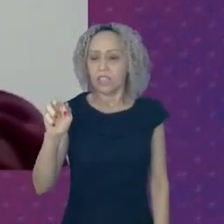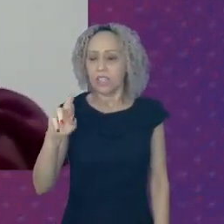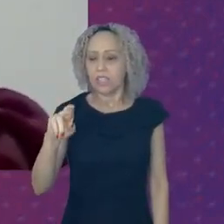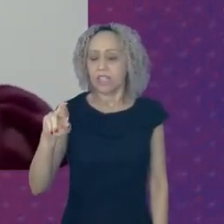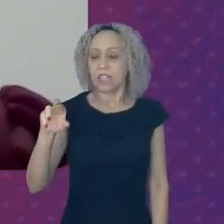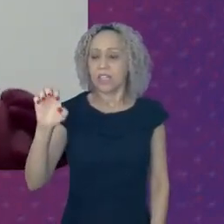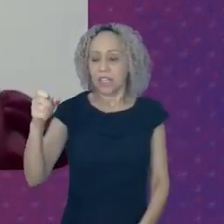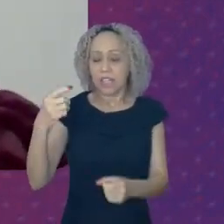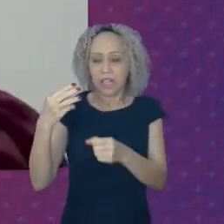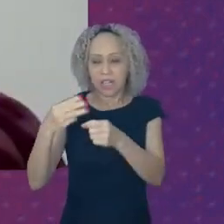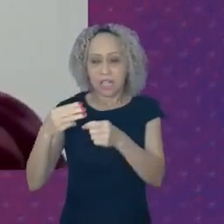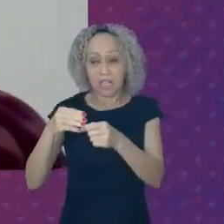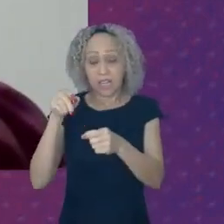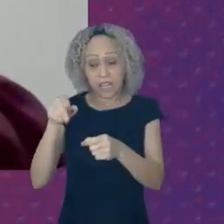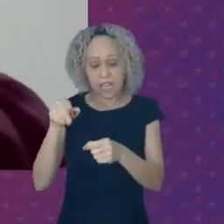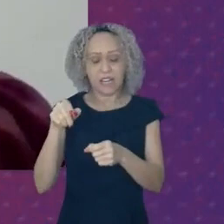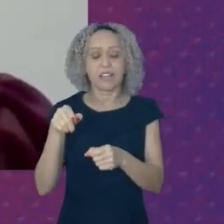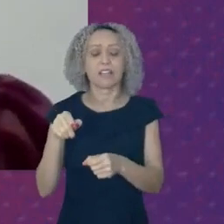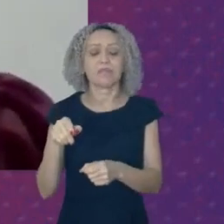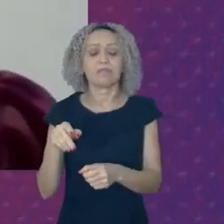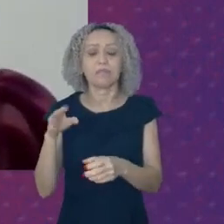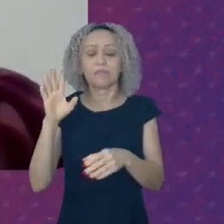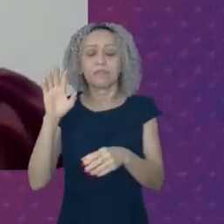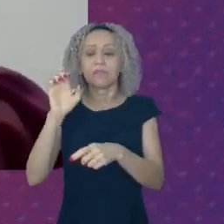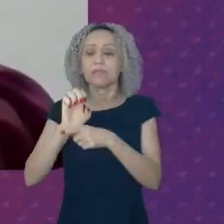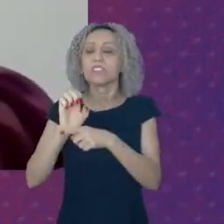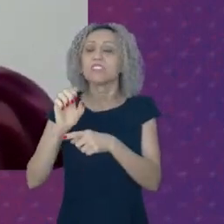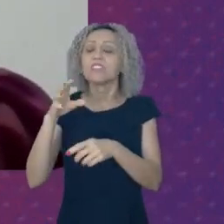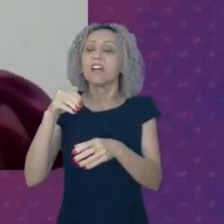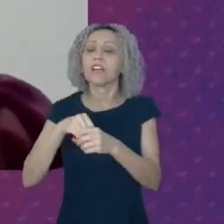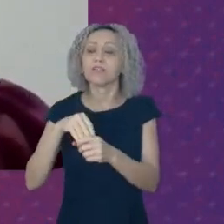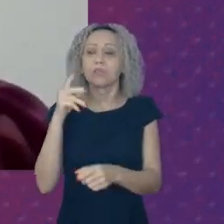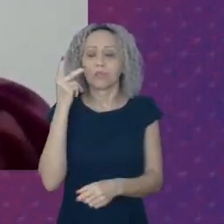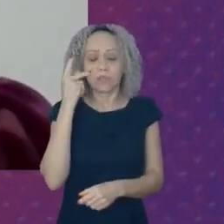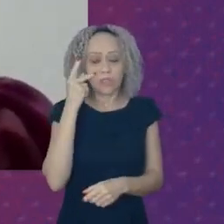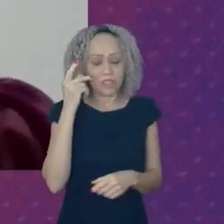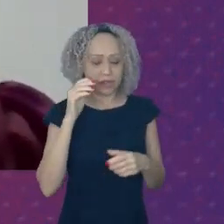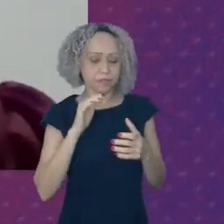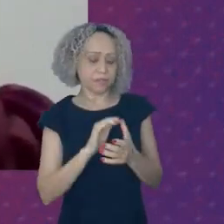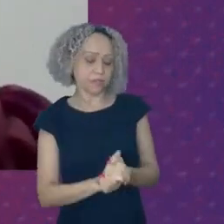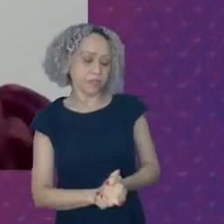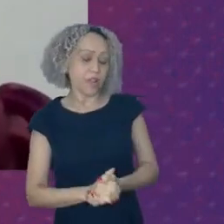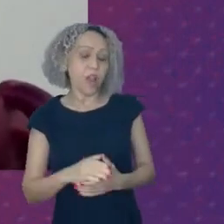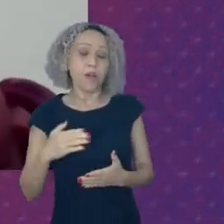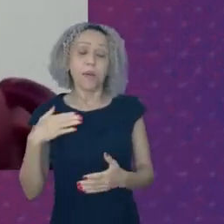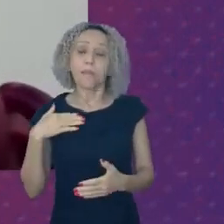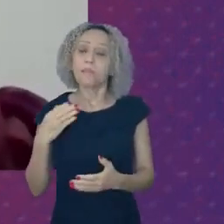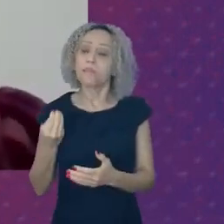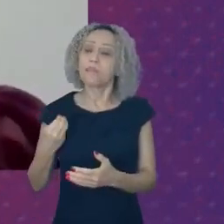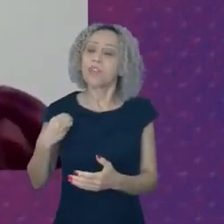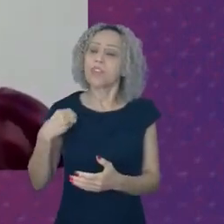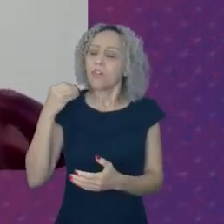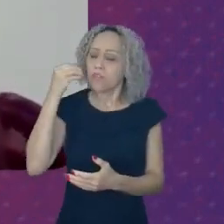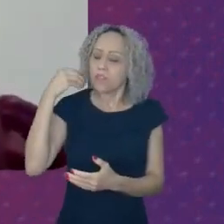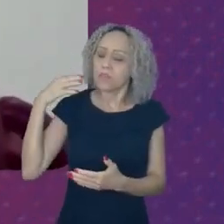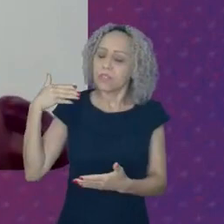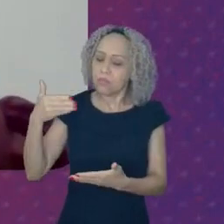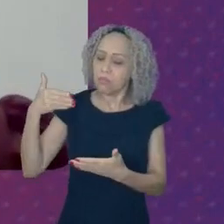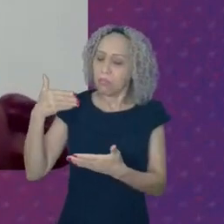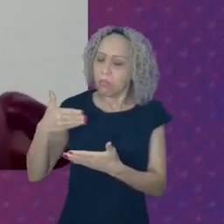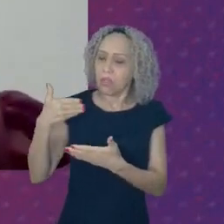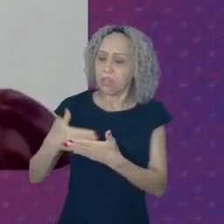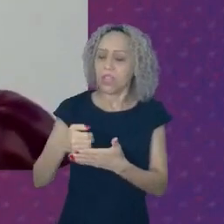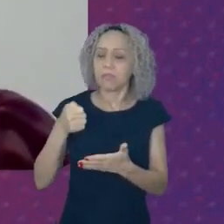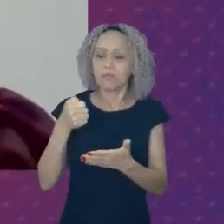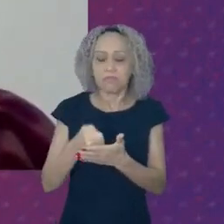trajetória até chegar nesse lugar se deu muito no movimento sindical de trabalhadores e trabalhadoras rurais, então minha